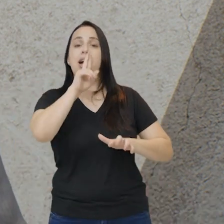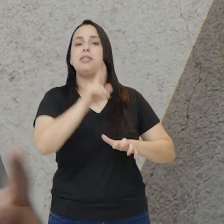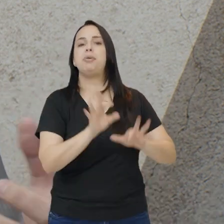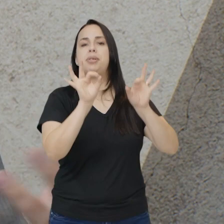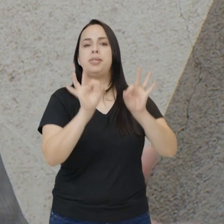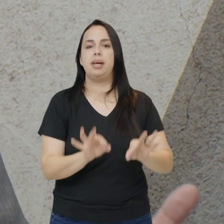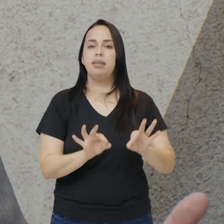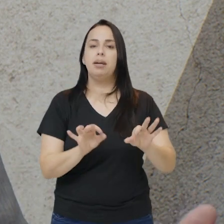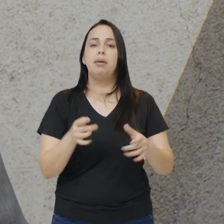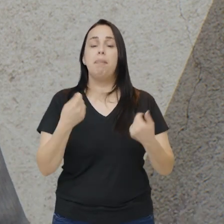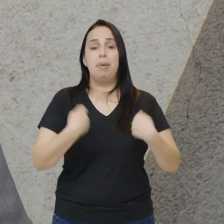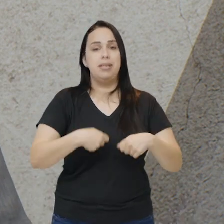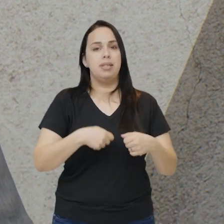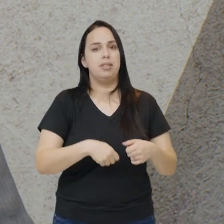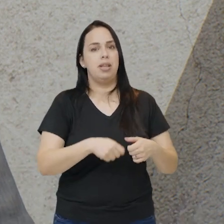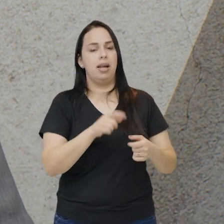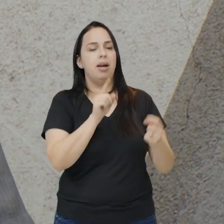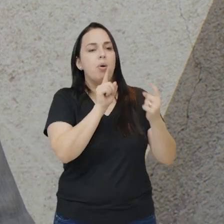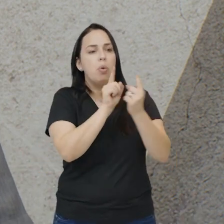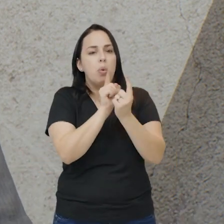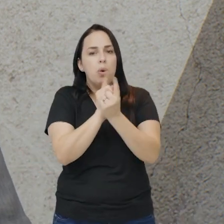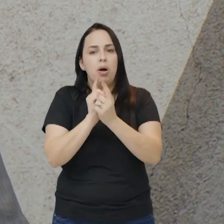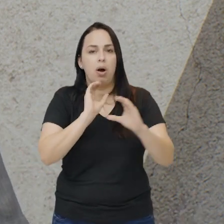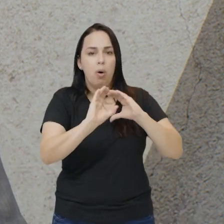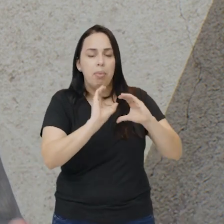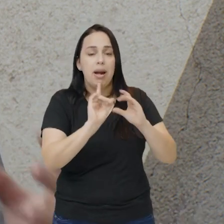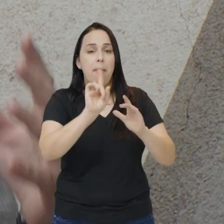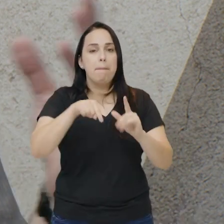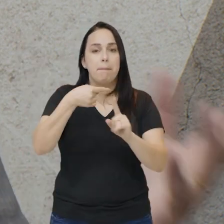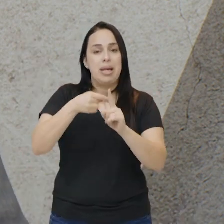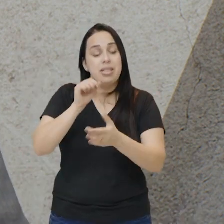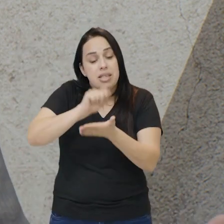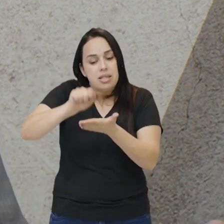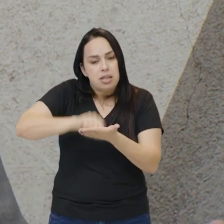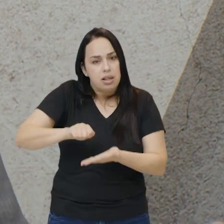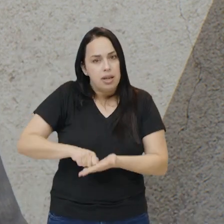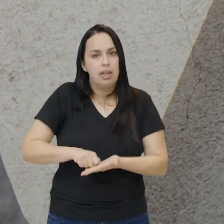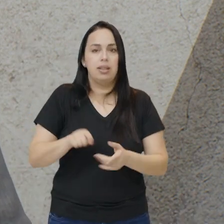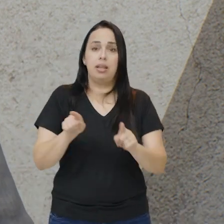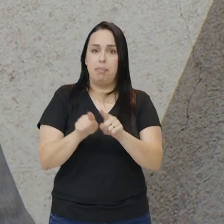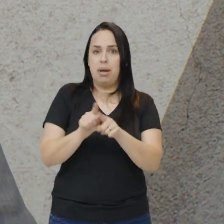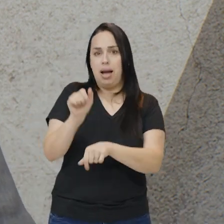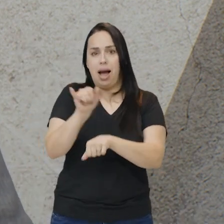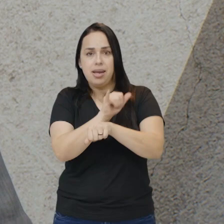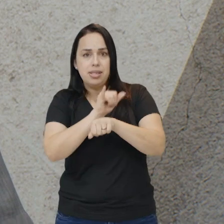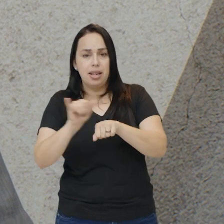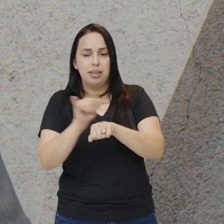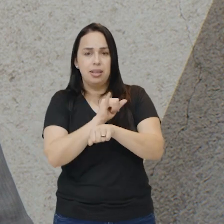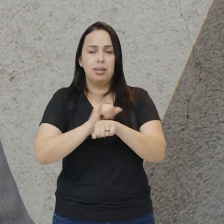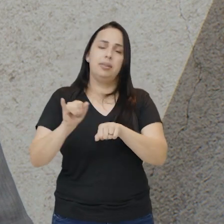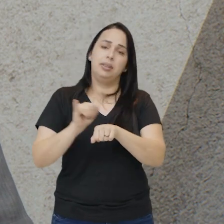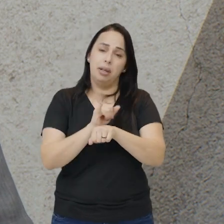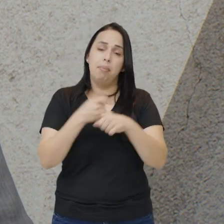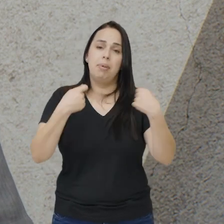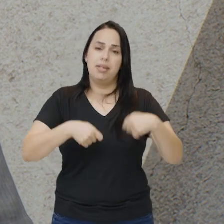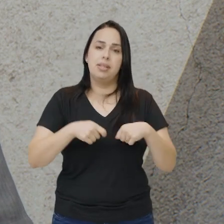de escrita, né, que é necessário, mas também ter o entendimento da estratégia que é usada a empresa como um todo.